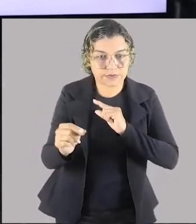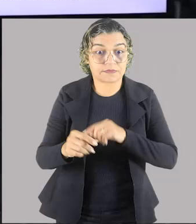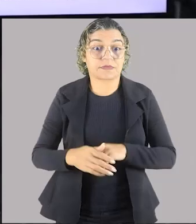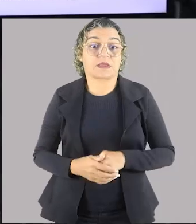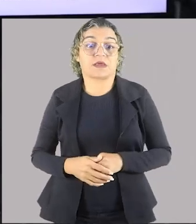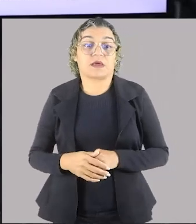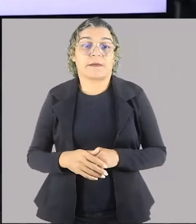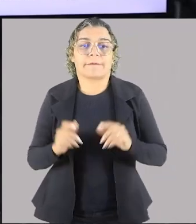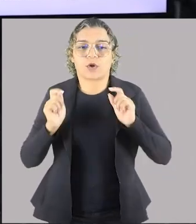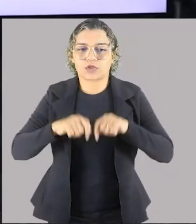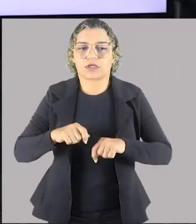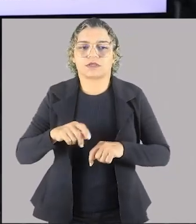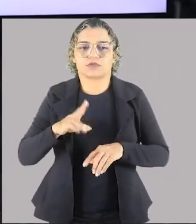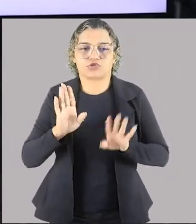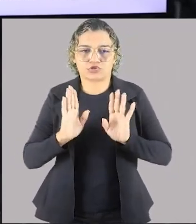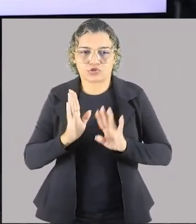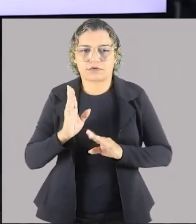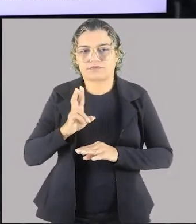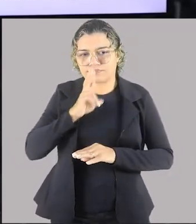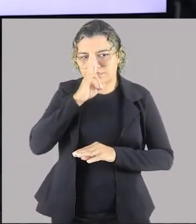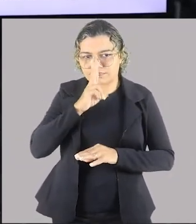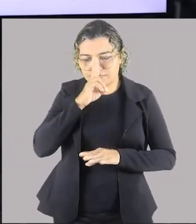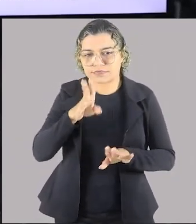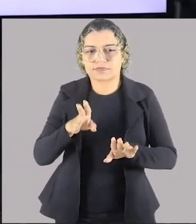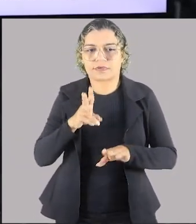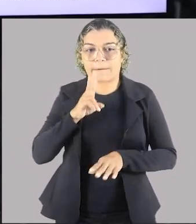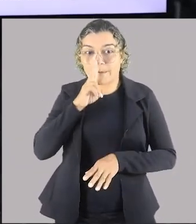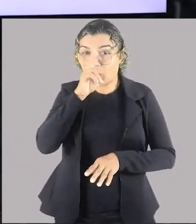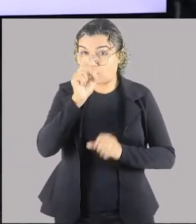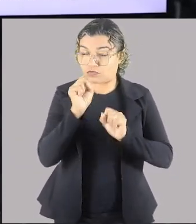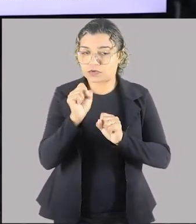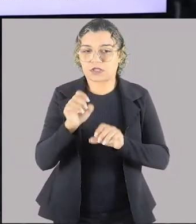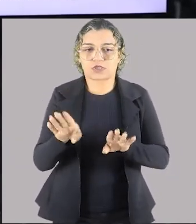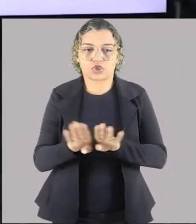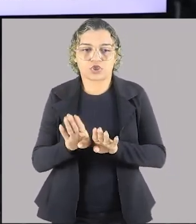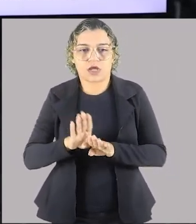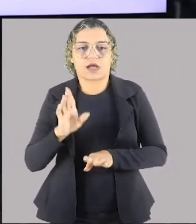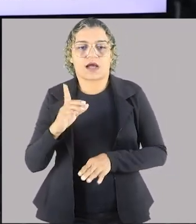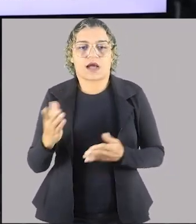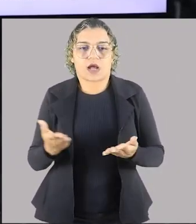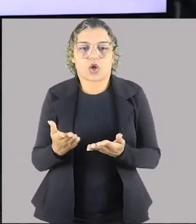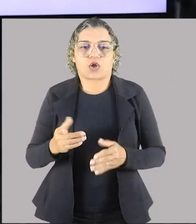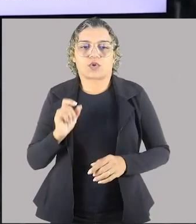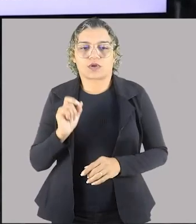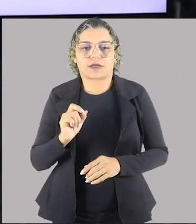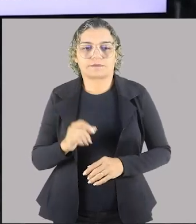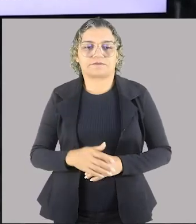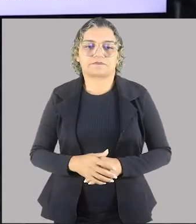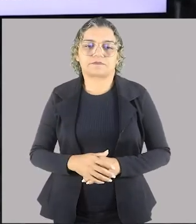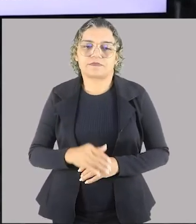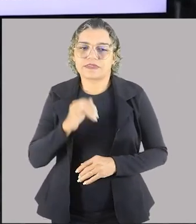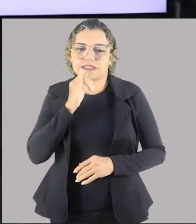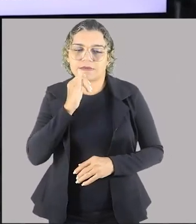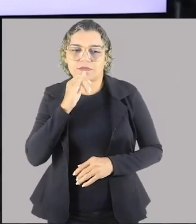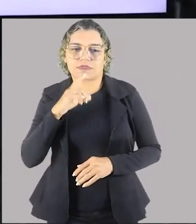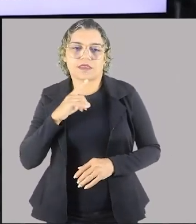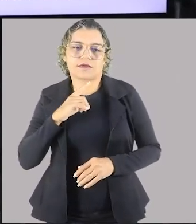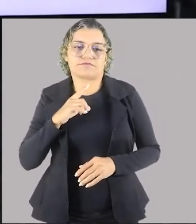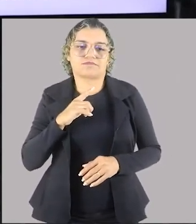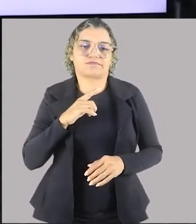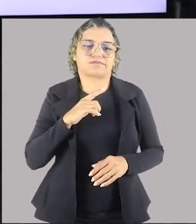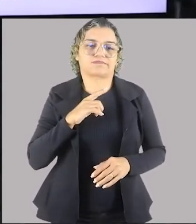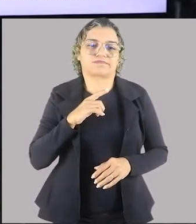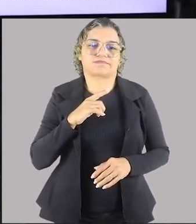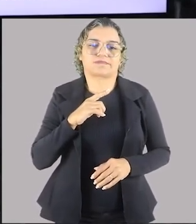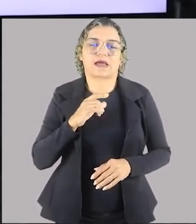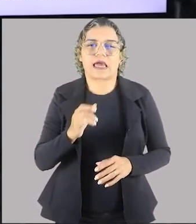já falamos, a coordenação é a capacidade de fazer vários movimentos em sincronia, sem